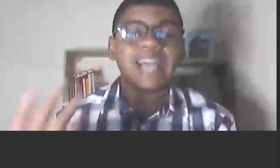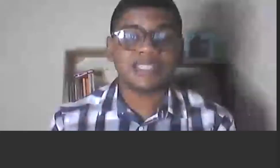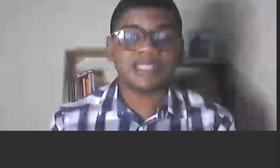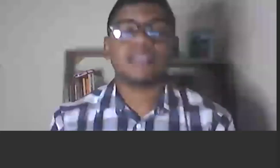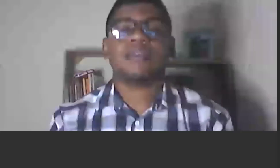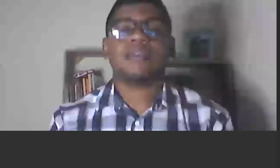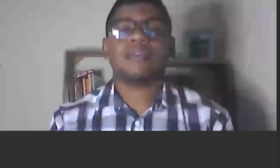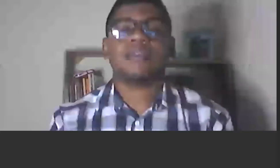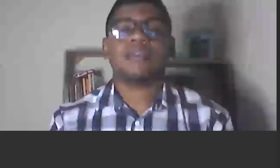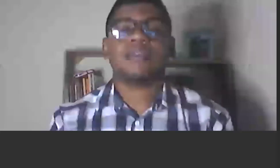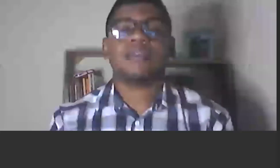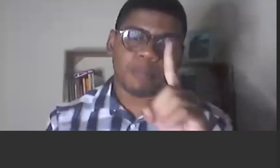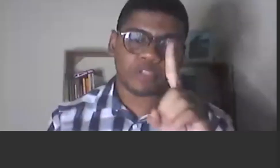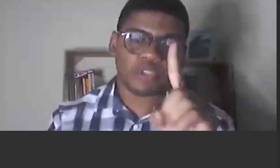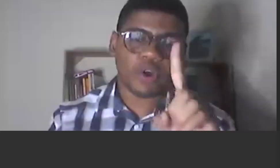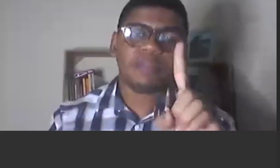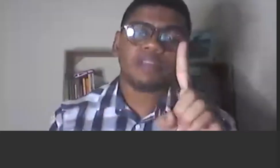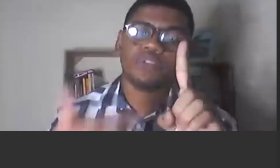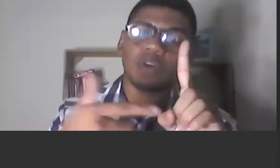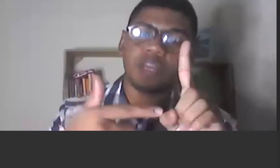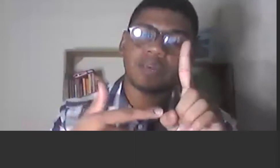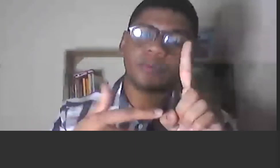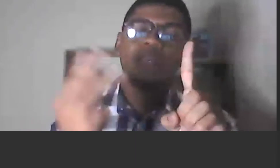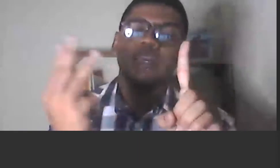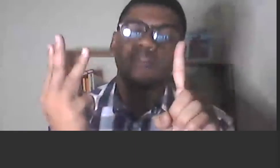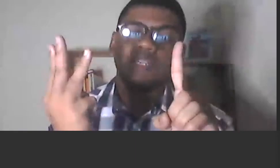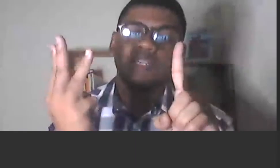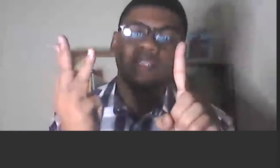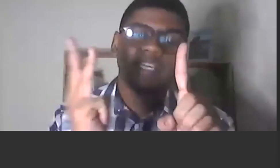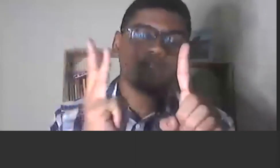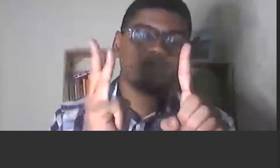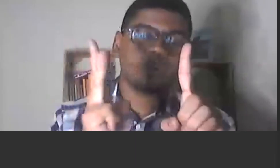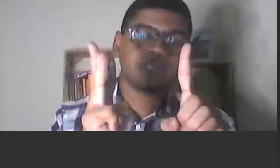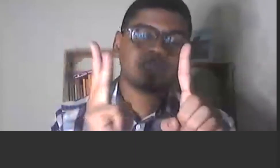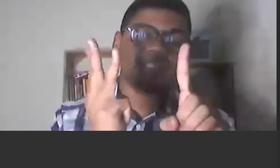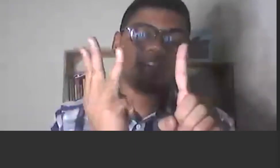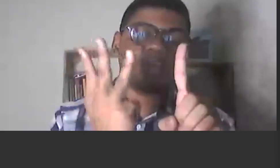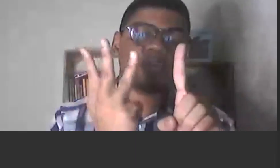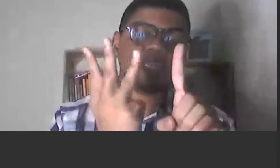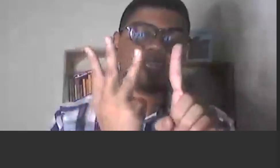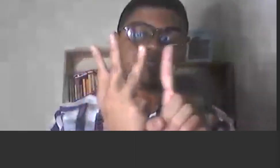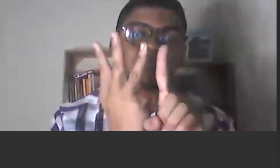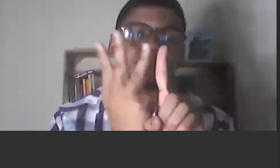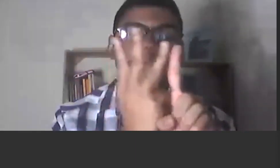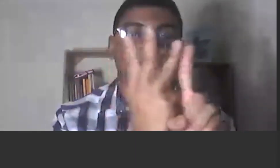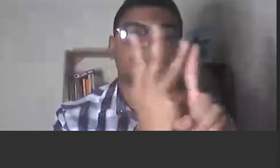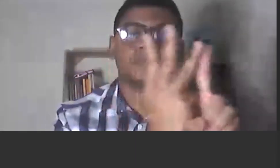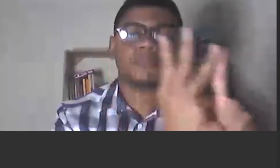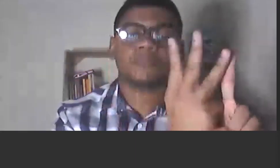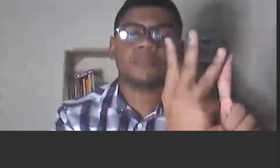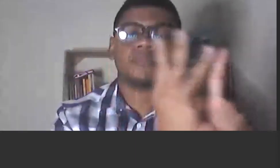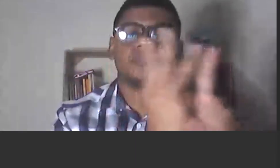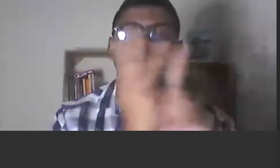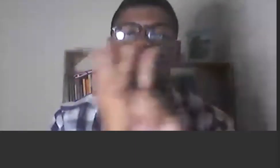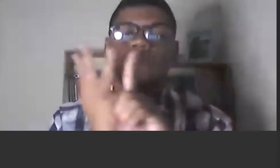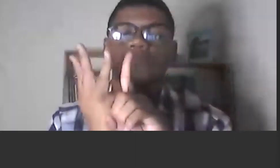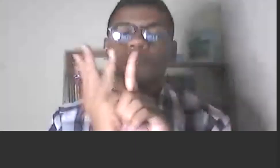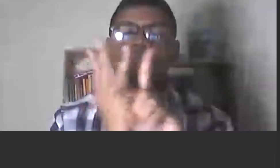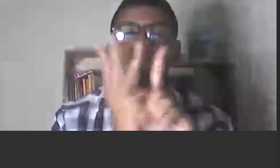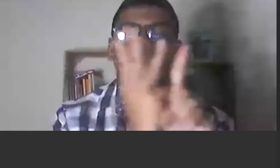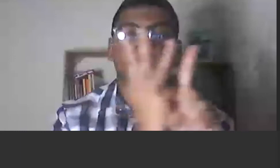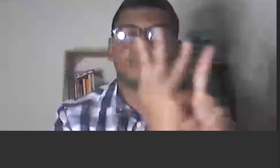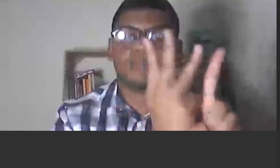com quantidades, né? Uma pessoa, que sou eu, e as outras 3 pessoas estão me acompanhando.